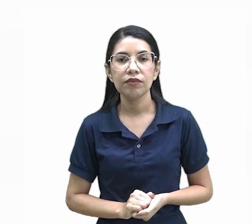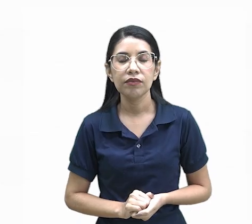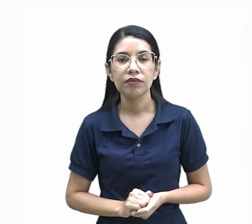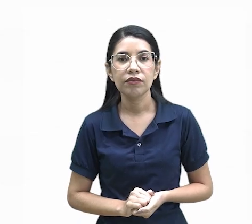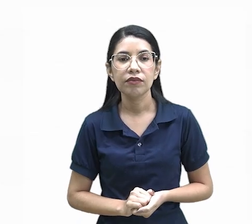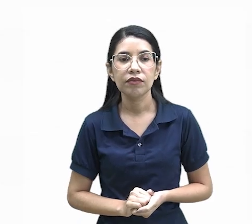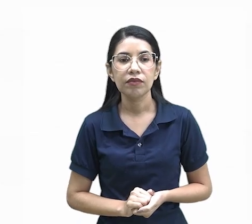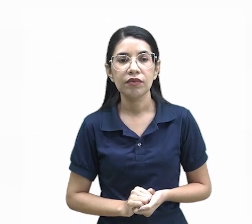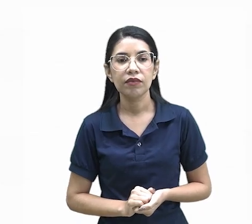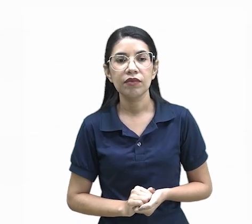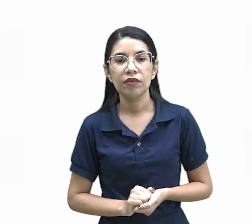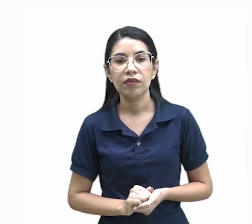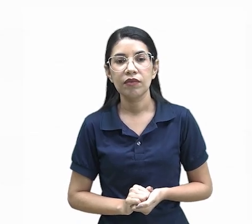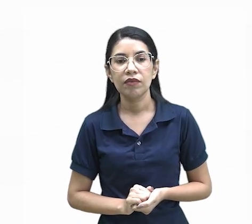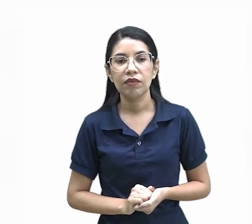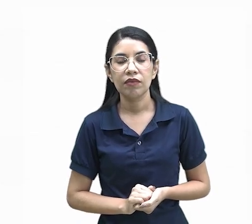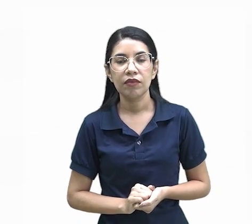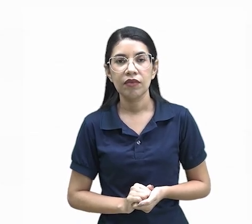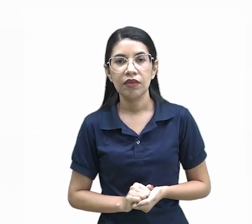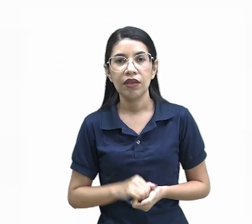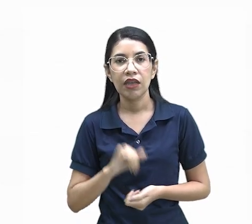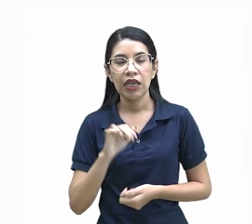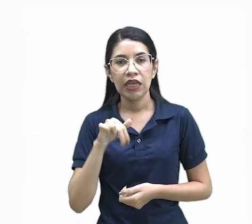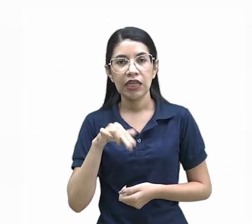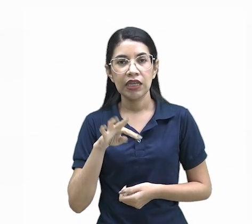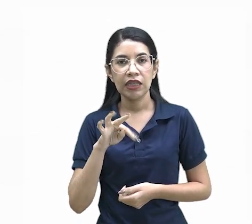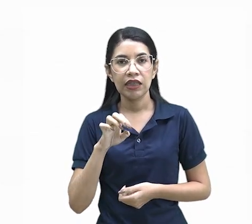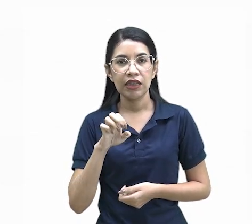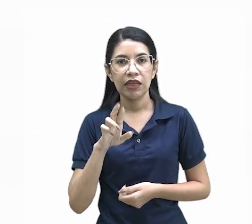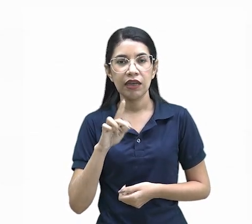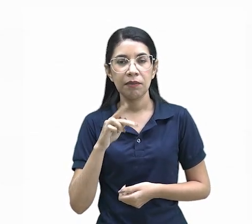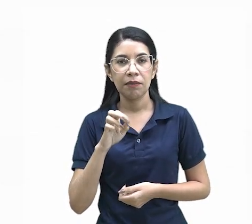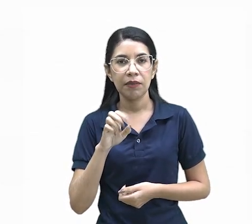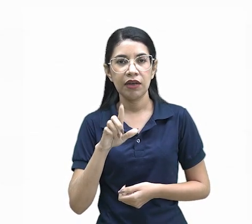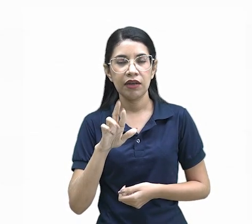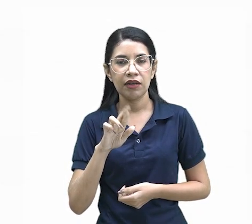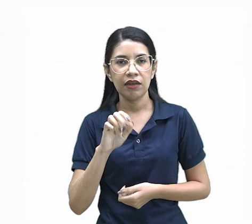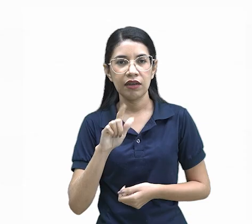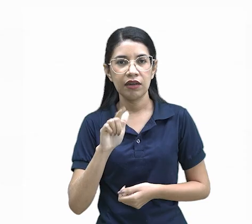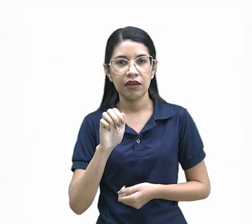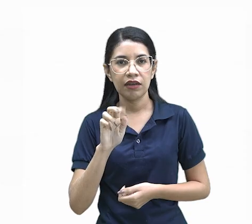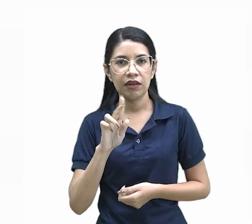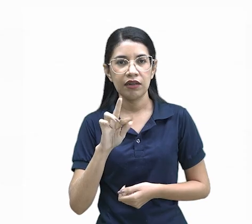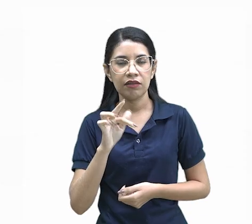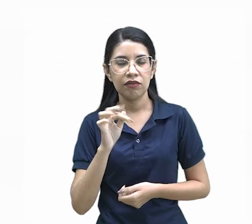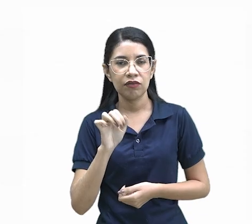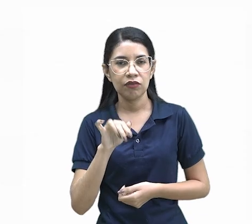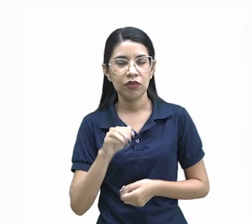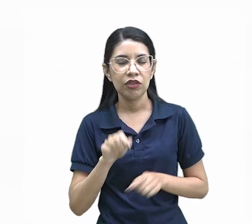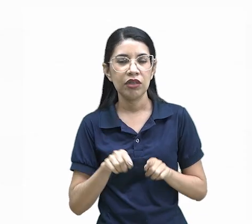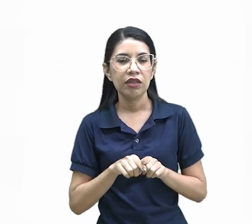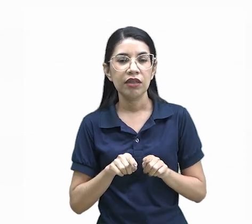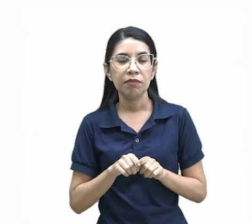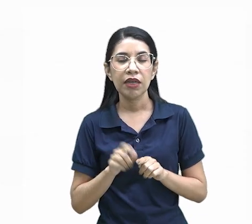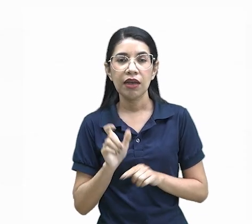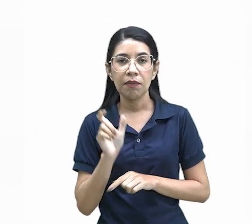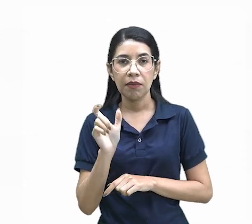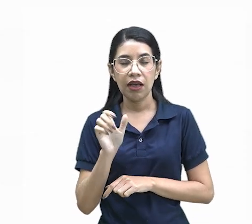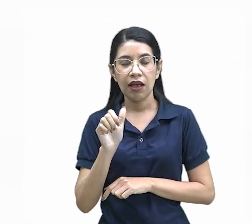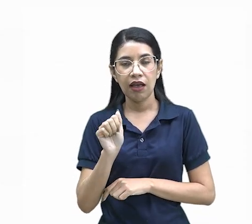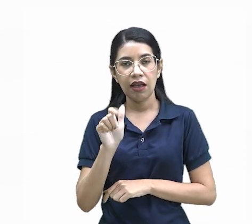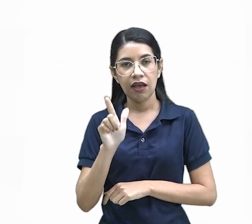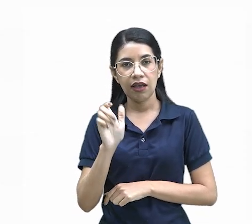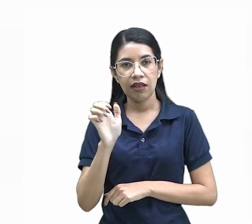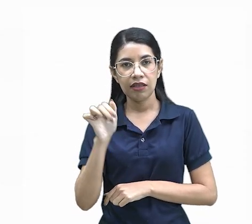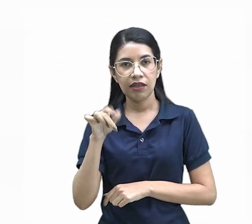aí interparágrafos, né? Além disso é um elemento coesivo. Ele está